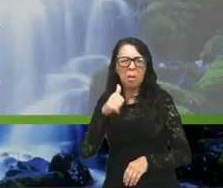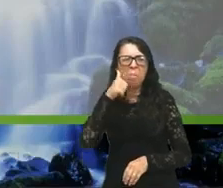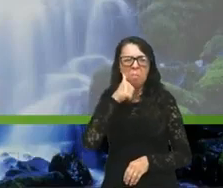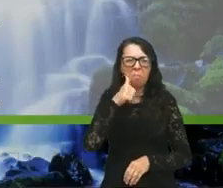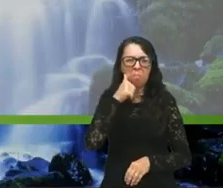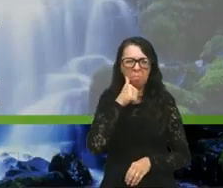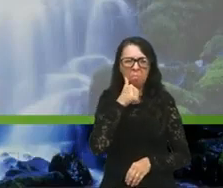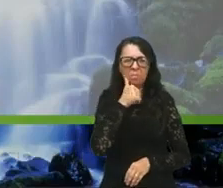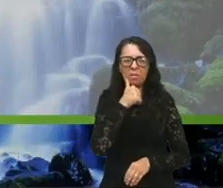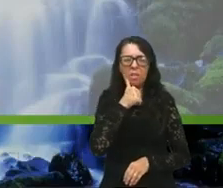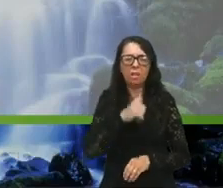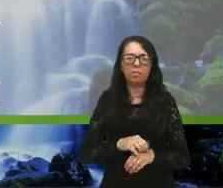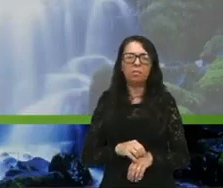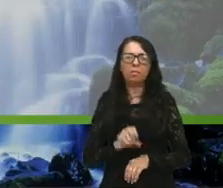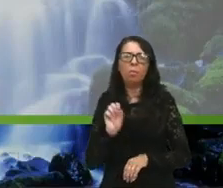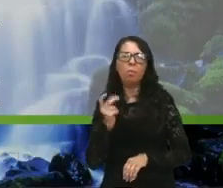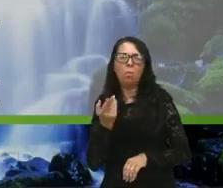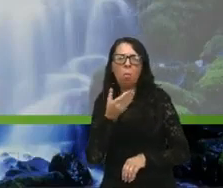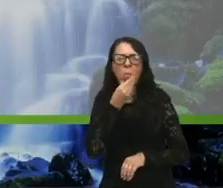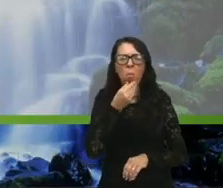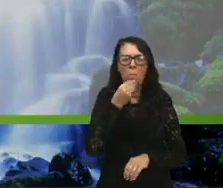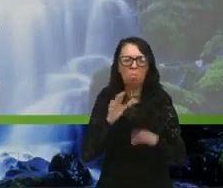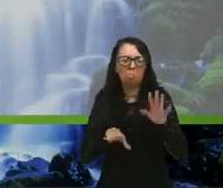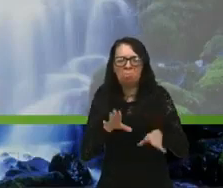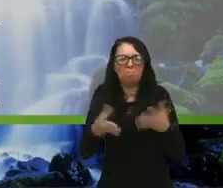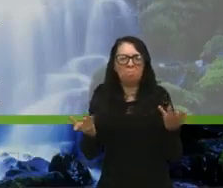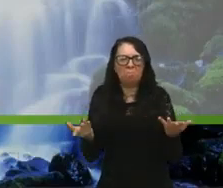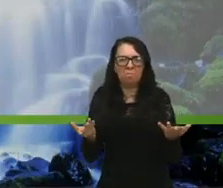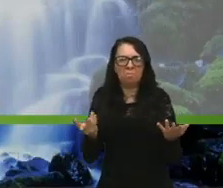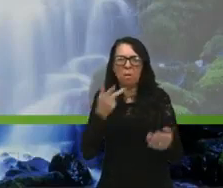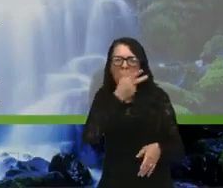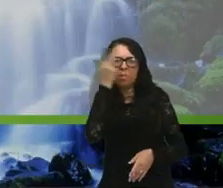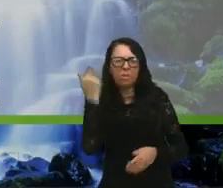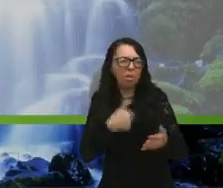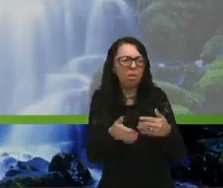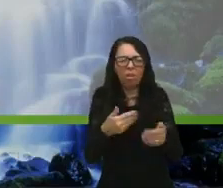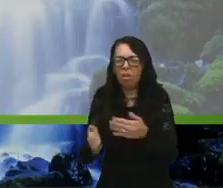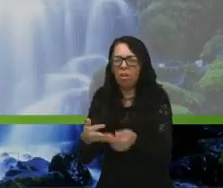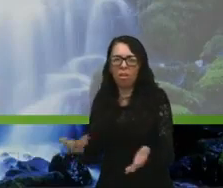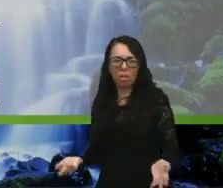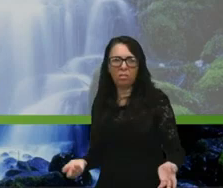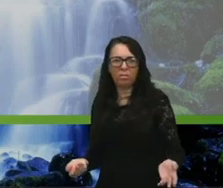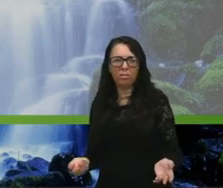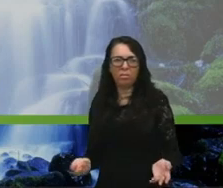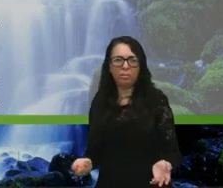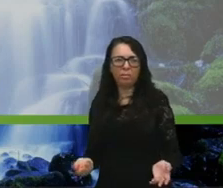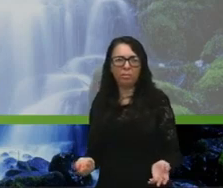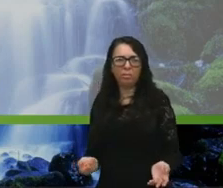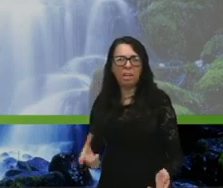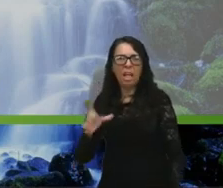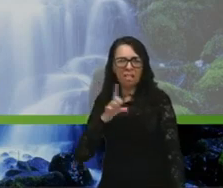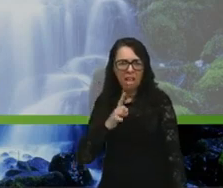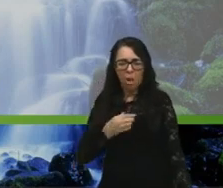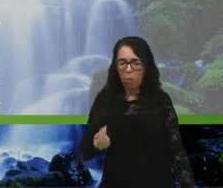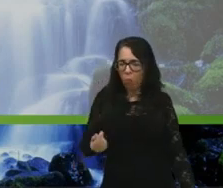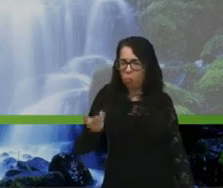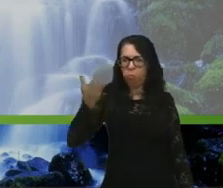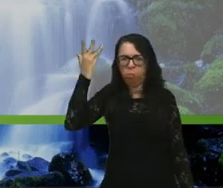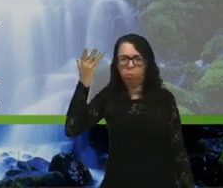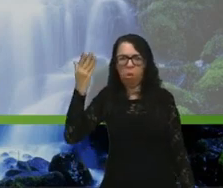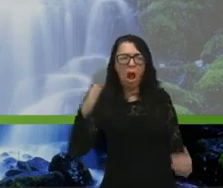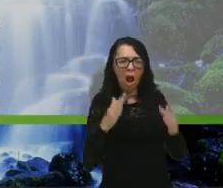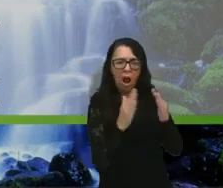diabo? Pessoas diabólicas, que mentem, enganam